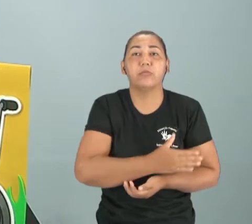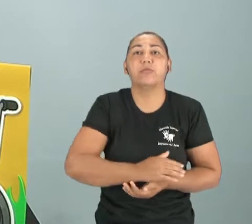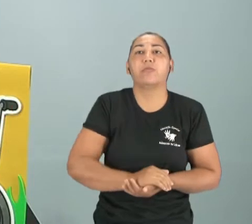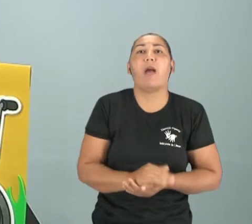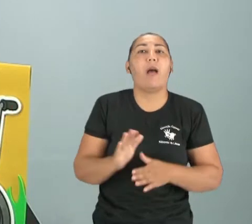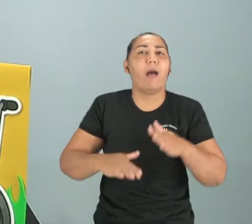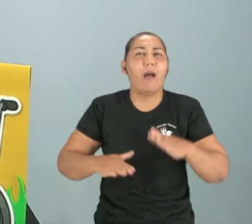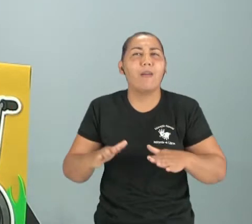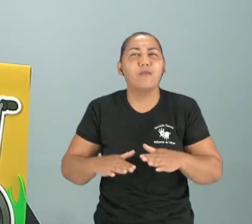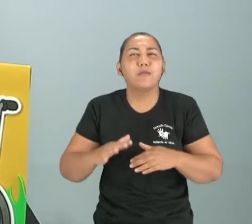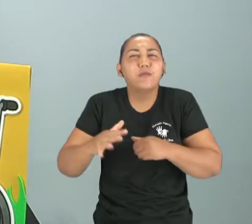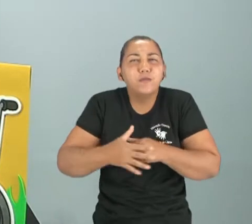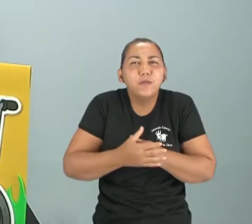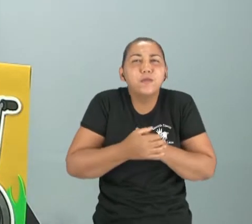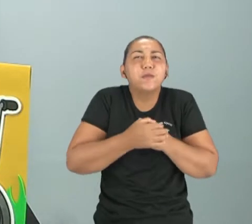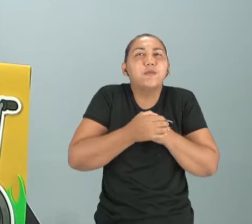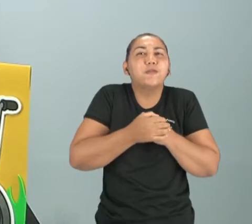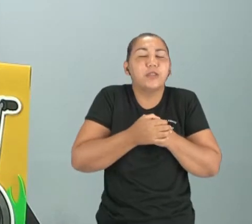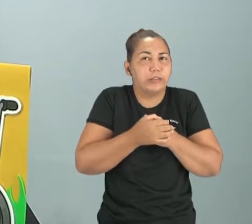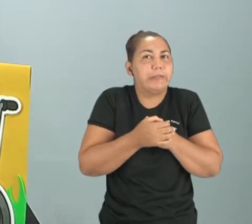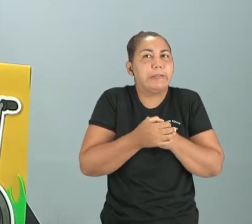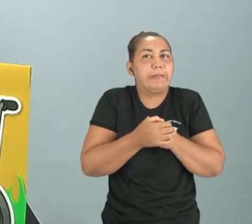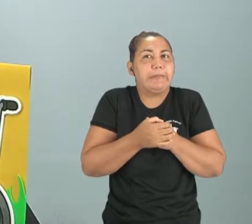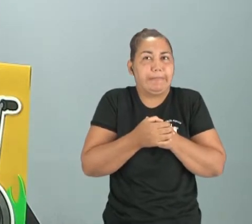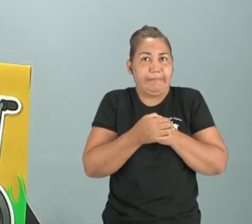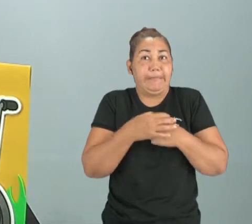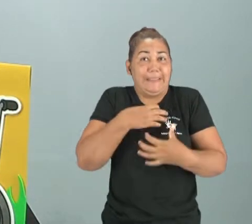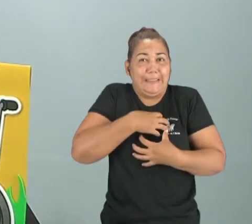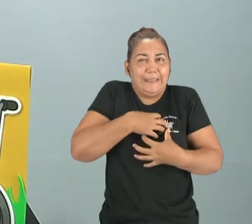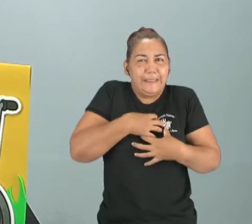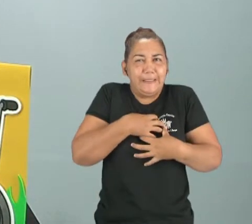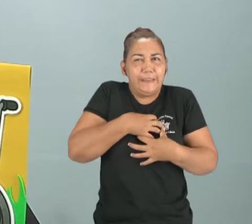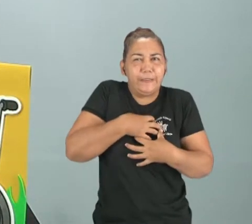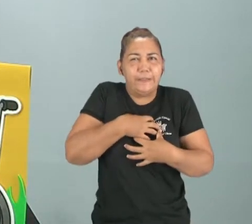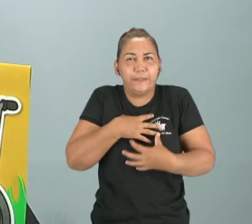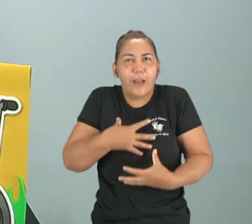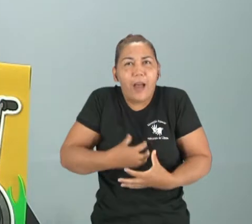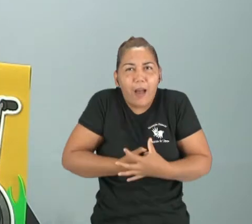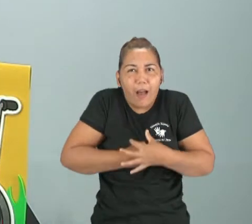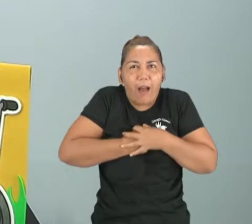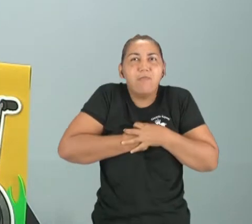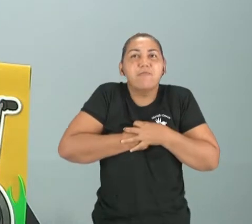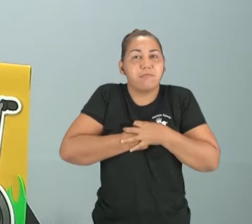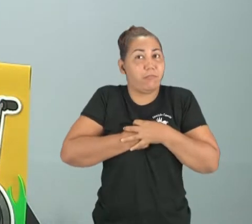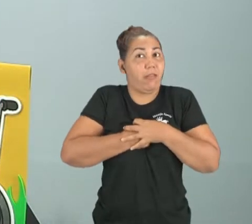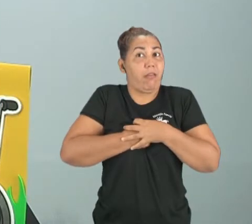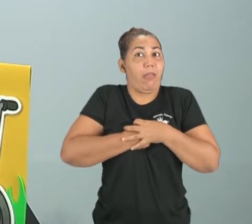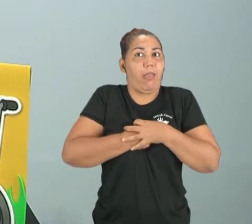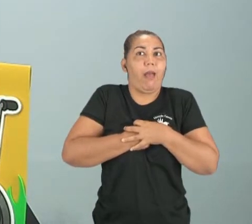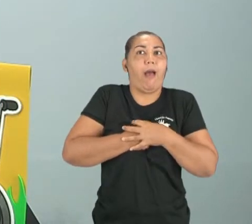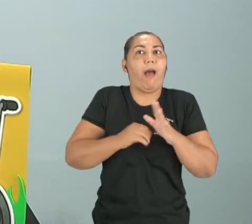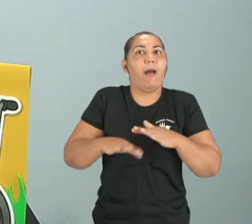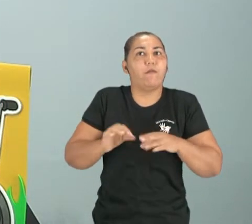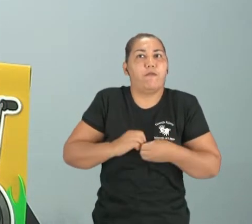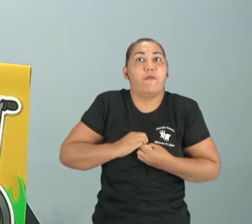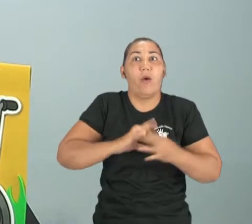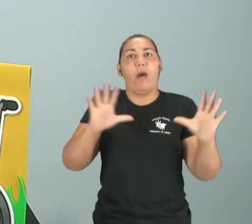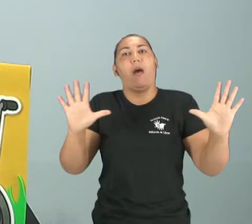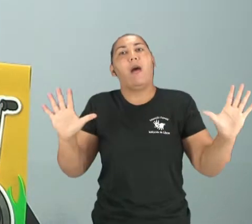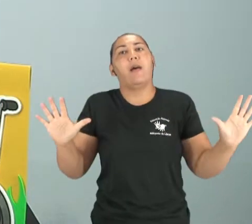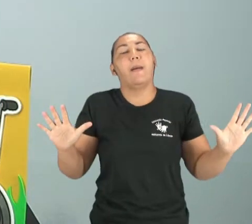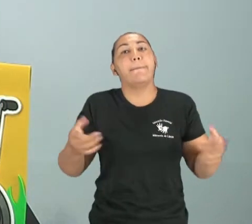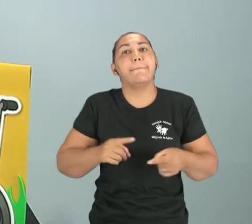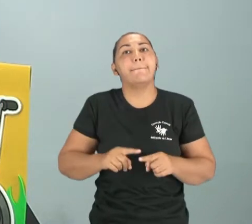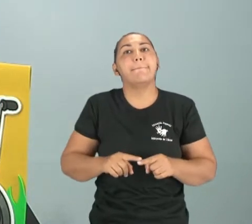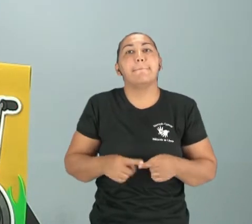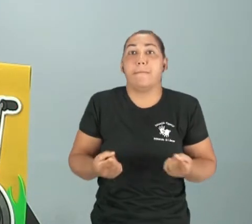às vezes está camuflado, às vezes está escondido, às vezes não é tão explícito.